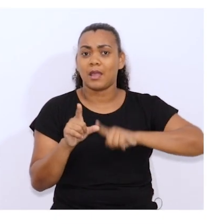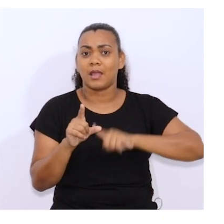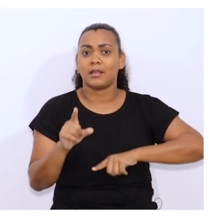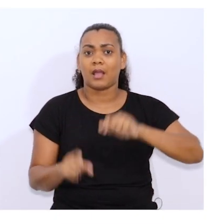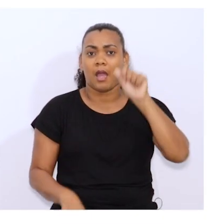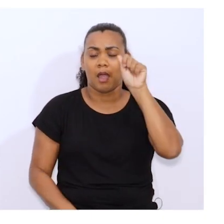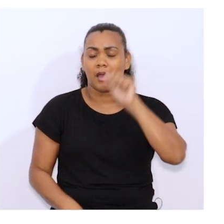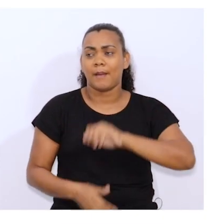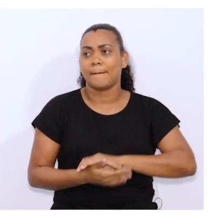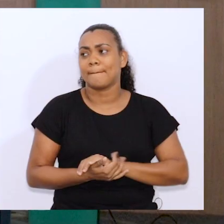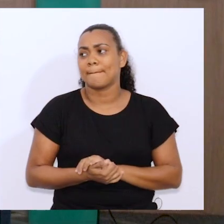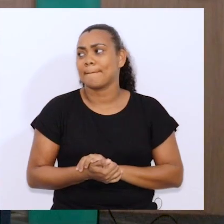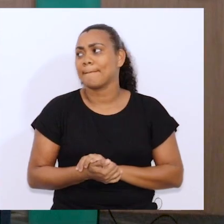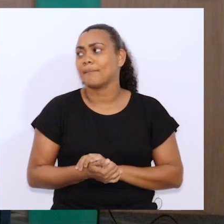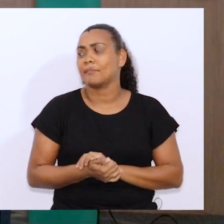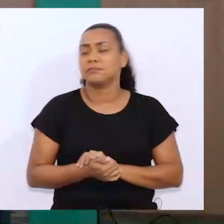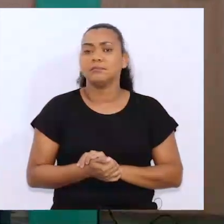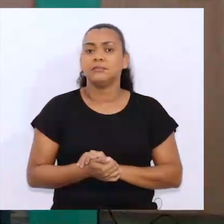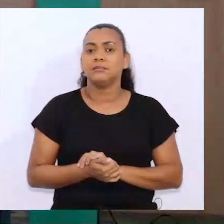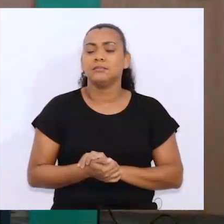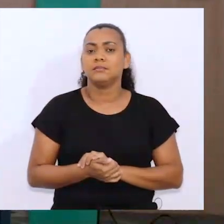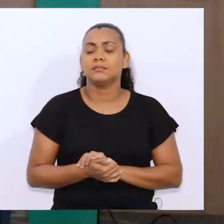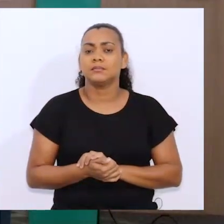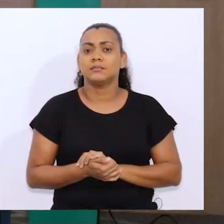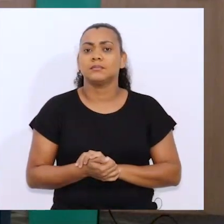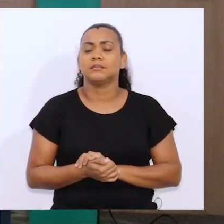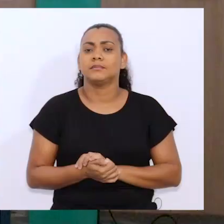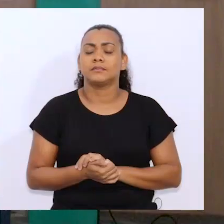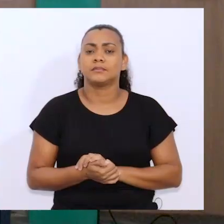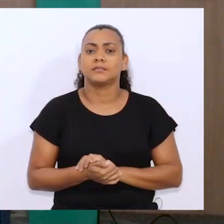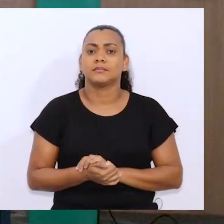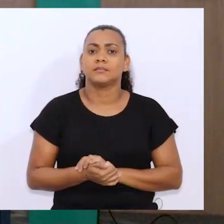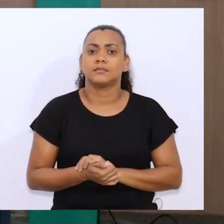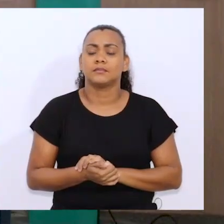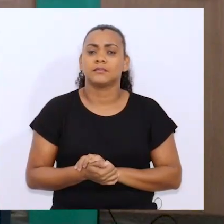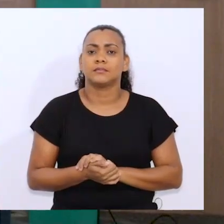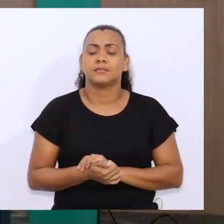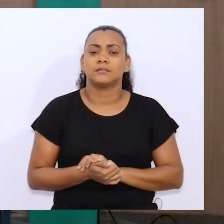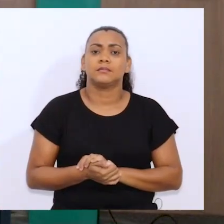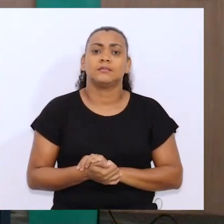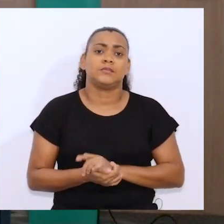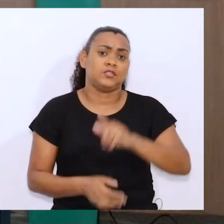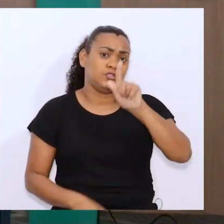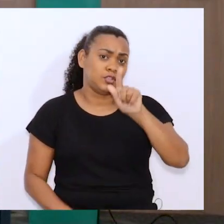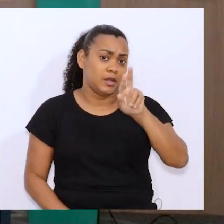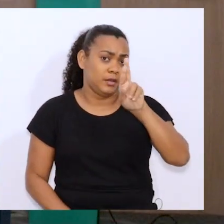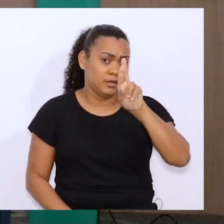A. Então, logo após a letra A, nós temos as letras